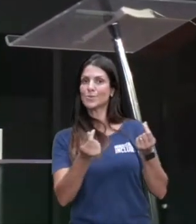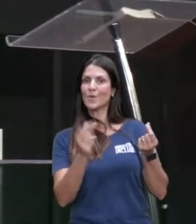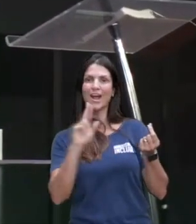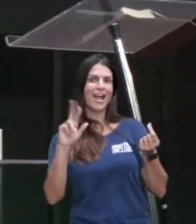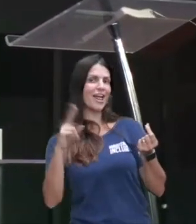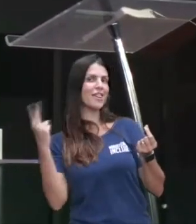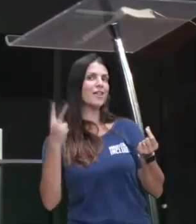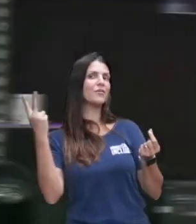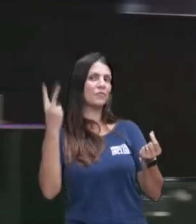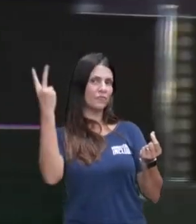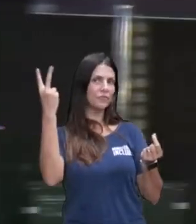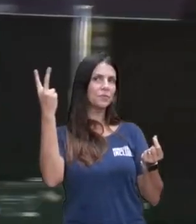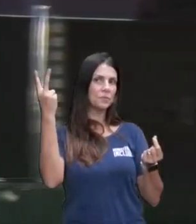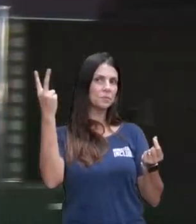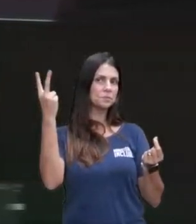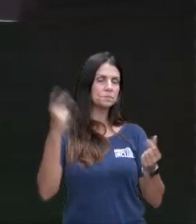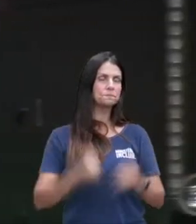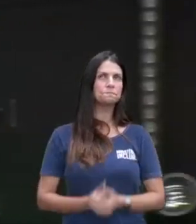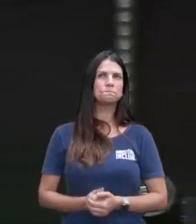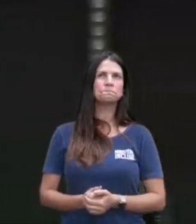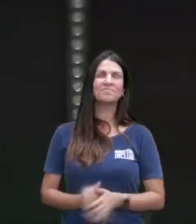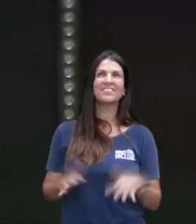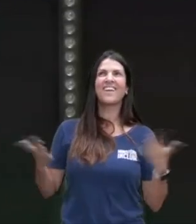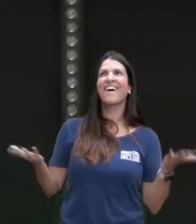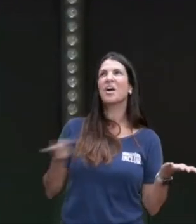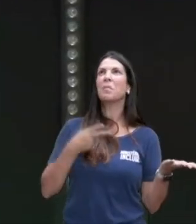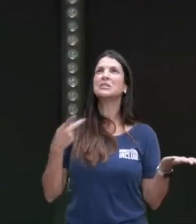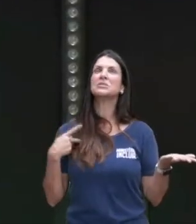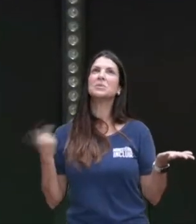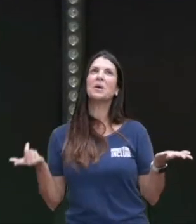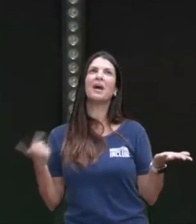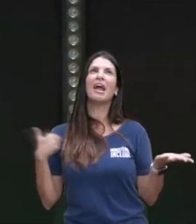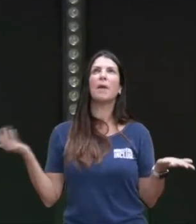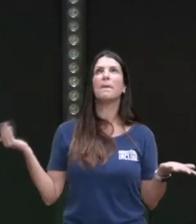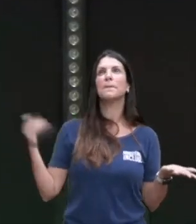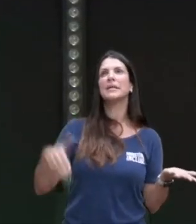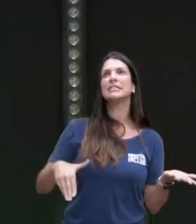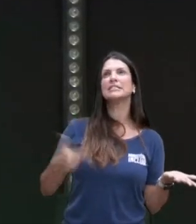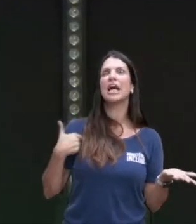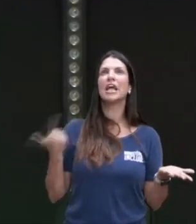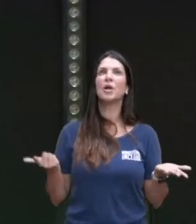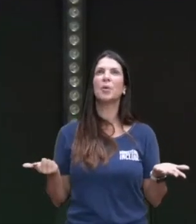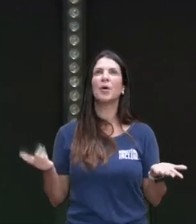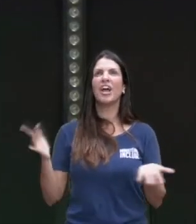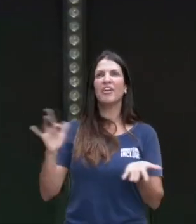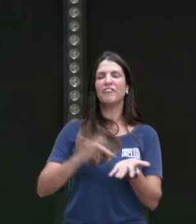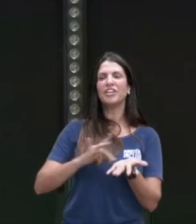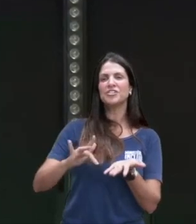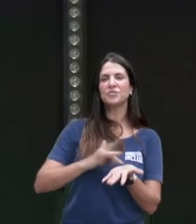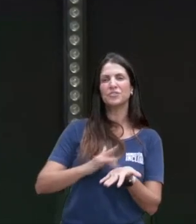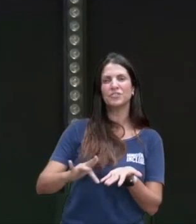a Pastor tudo empresa lá o cara finge que me paga o fingir que trabalho